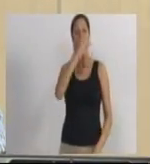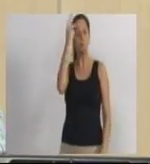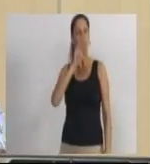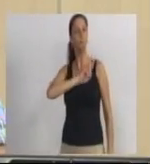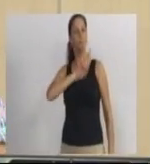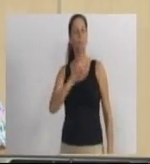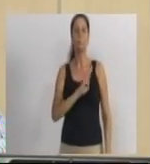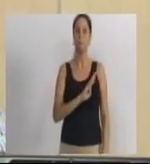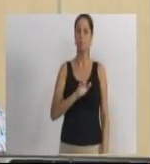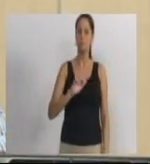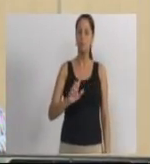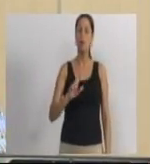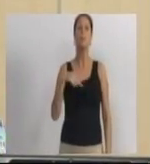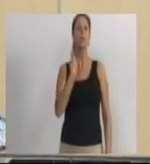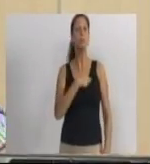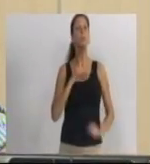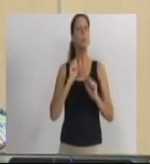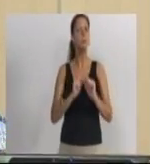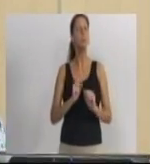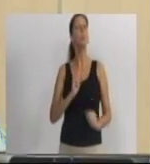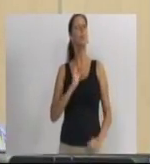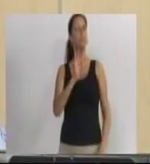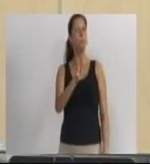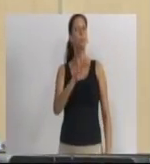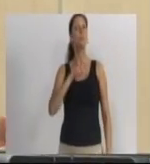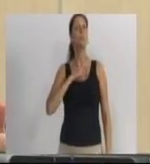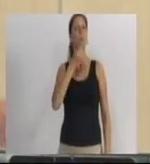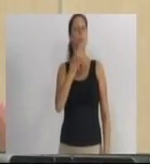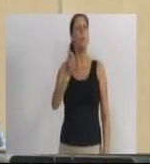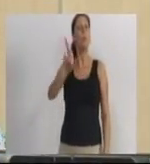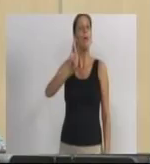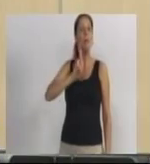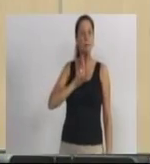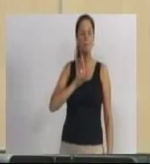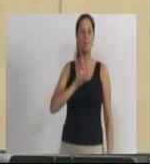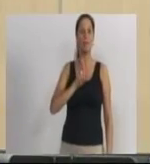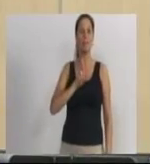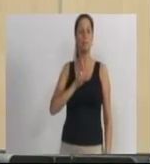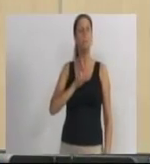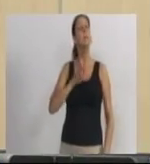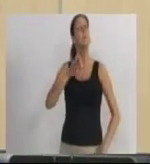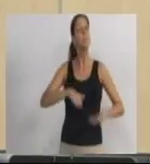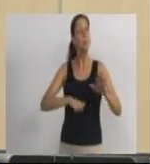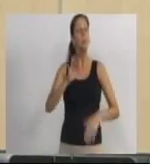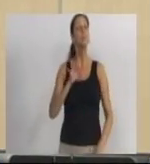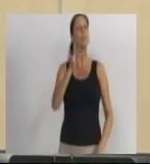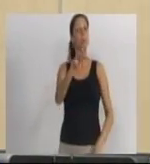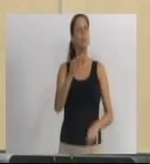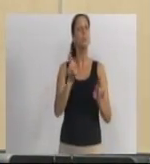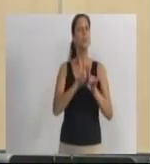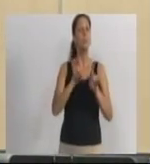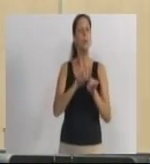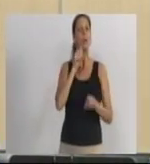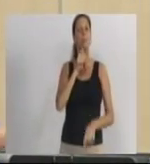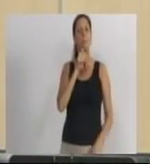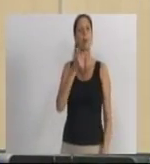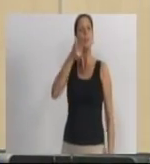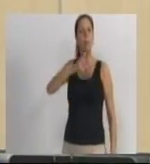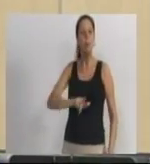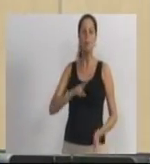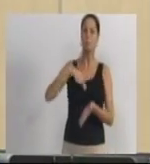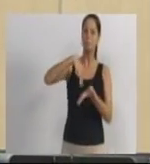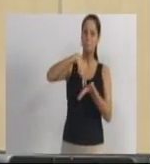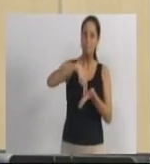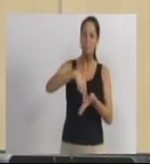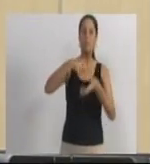que possamos ter bons frutos, quiçá possamos, quem sabe, recebê-la para apresentar o resultado dessa conferência no momento oportuno aqui